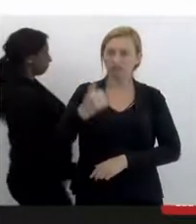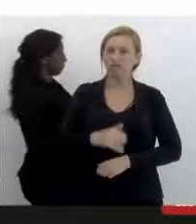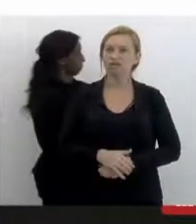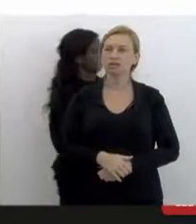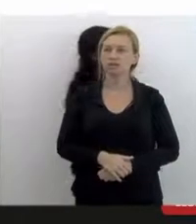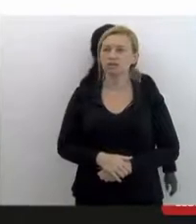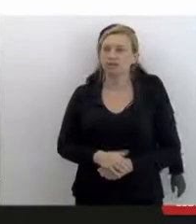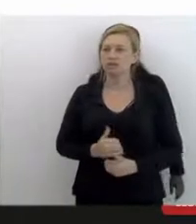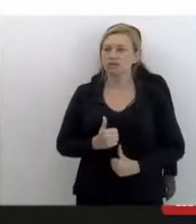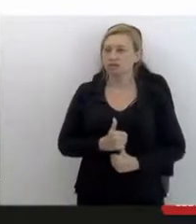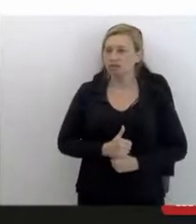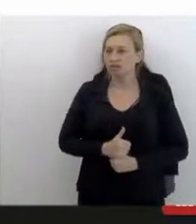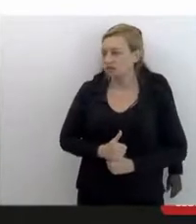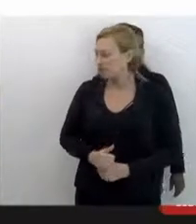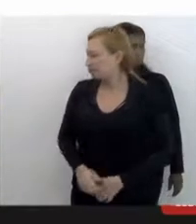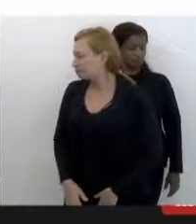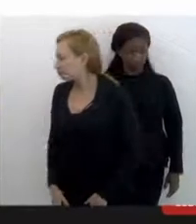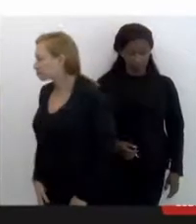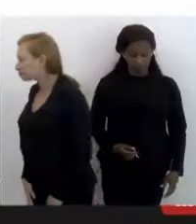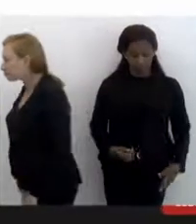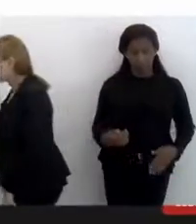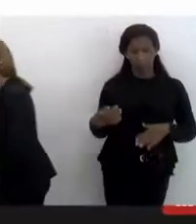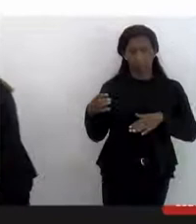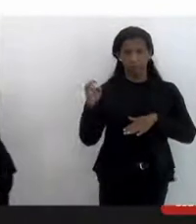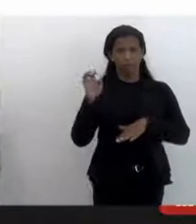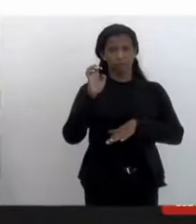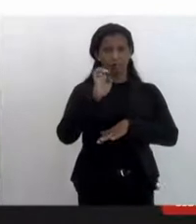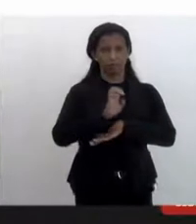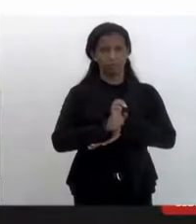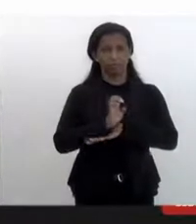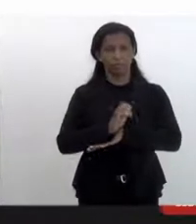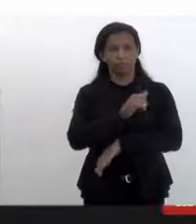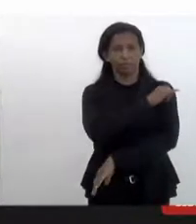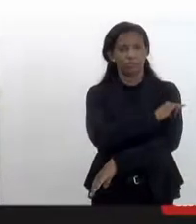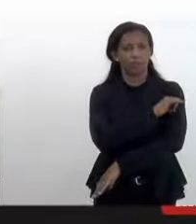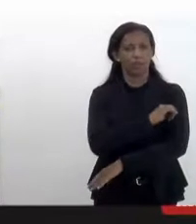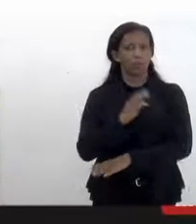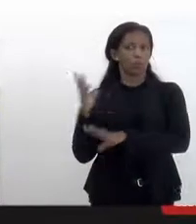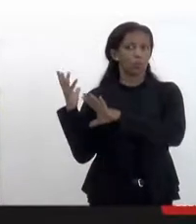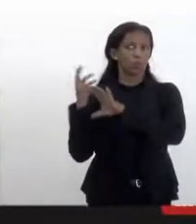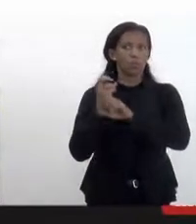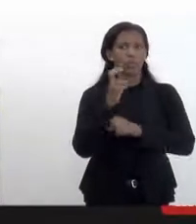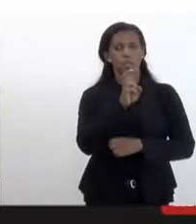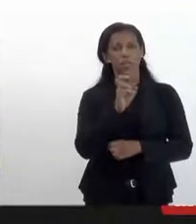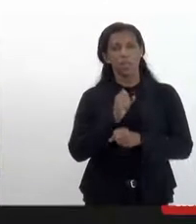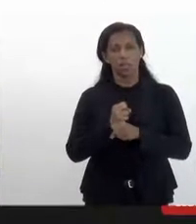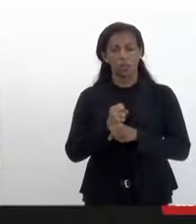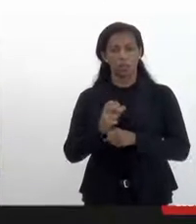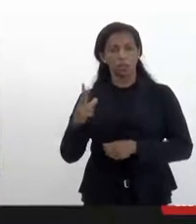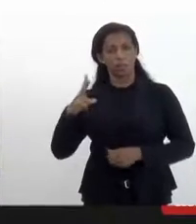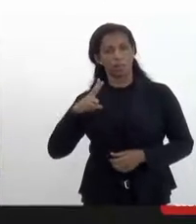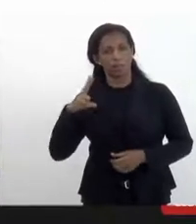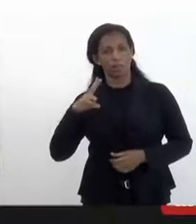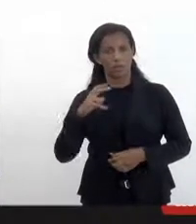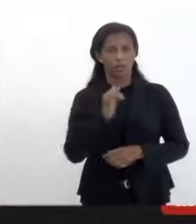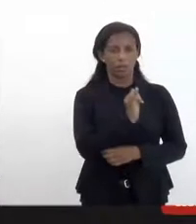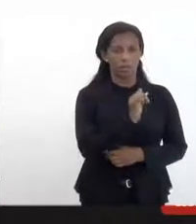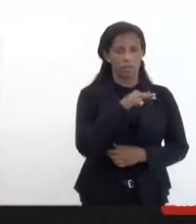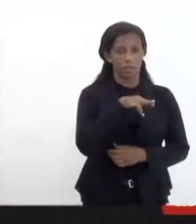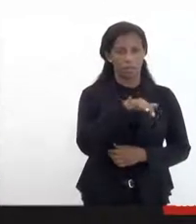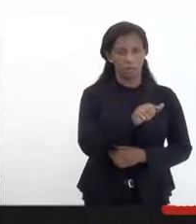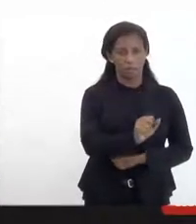contextualizar as contribuições fiscais ao Estado do Rio de Janeiro nos últimos 5 anos, bem como particularmente em relação ao ICMS,